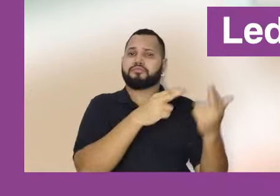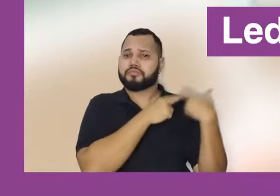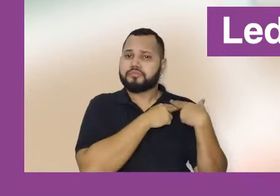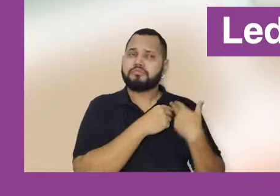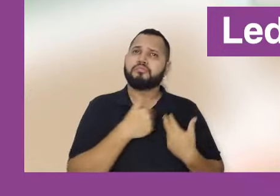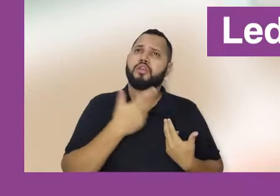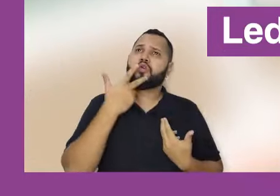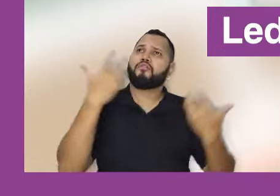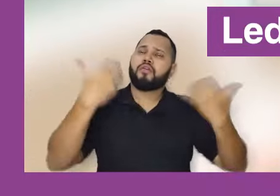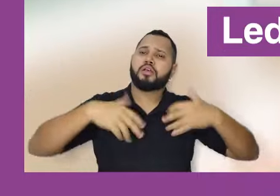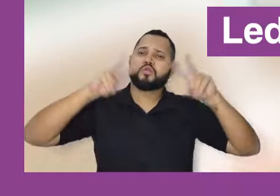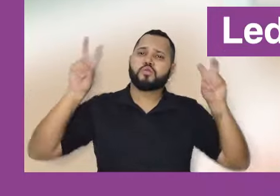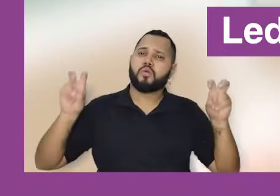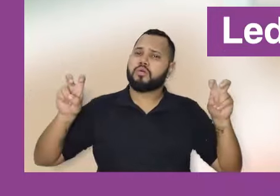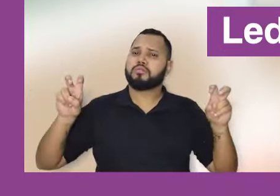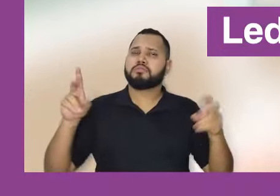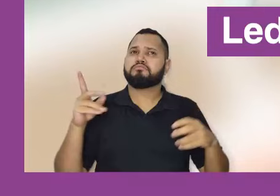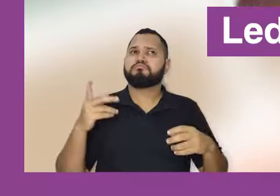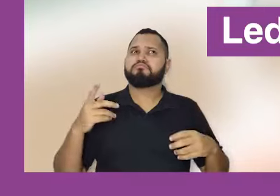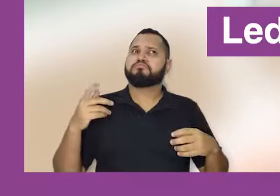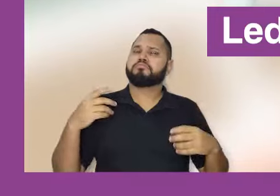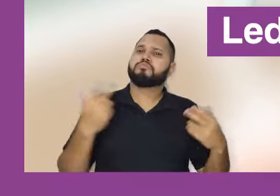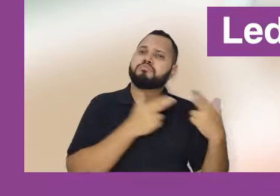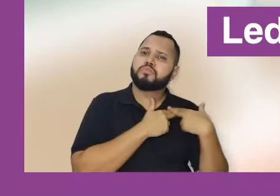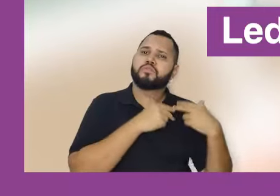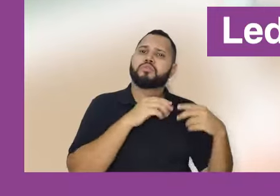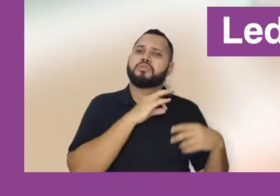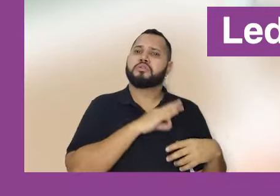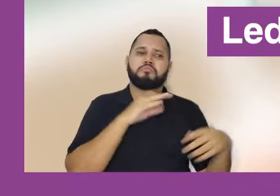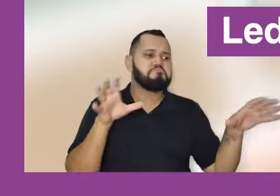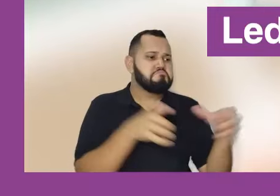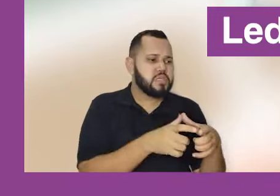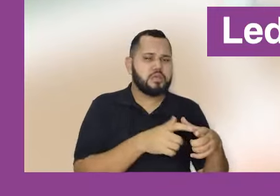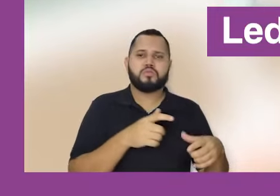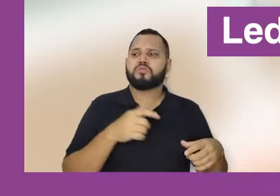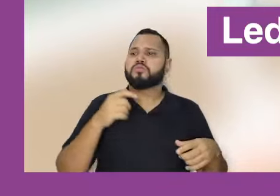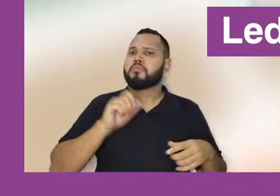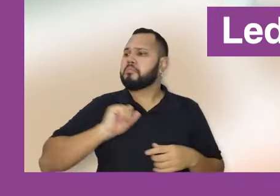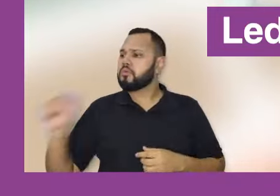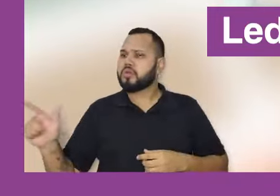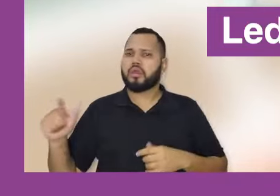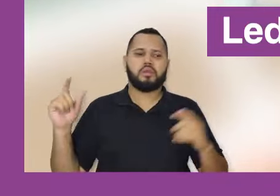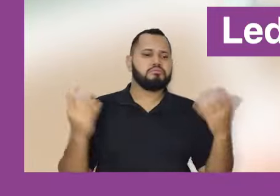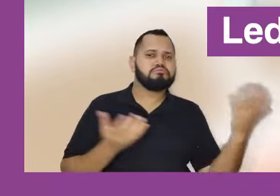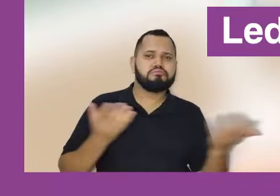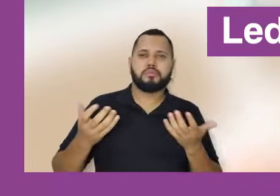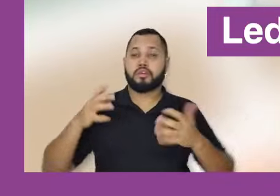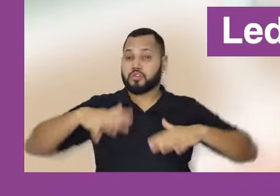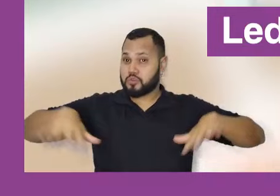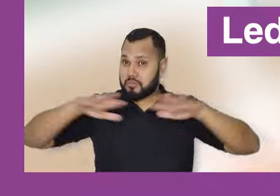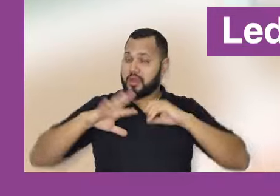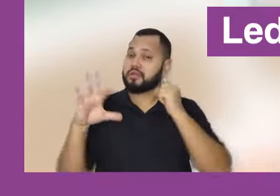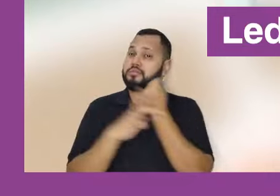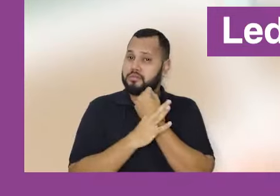falar porque que no cargo X tem menos mulheres do que no cargo Y esse espaço